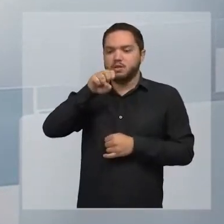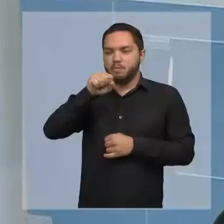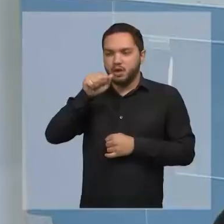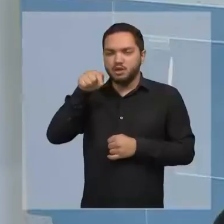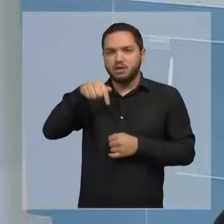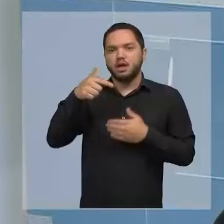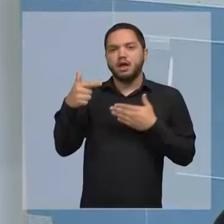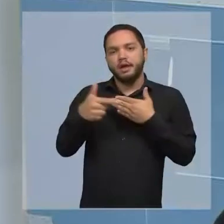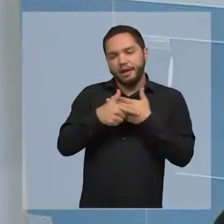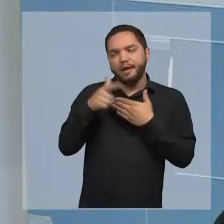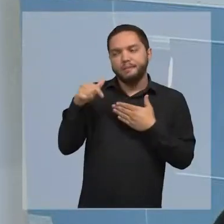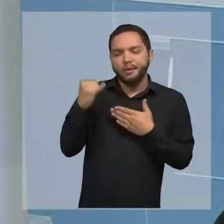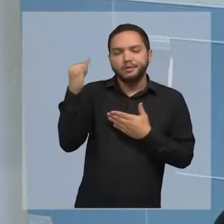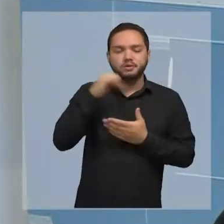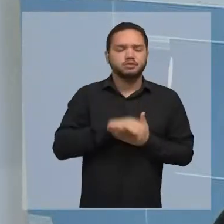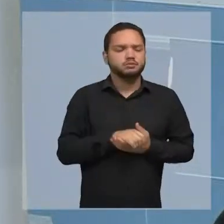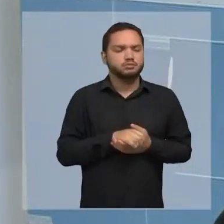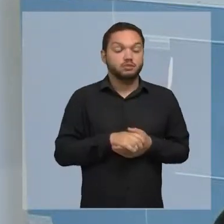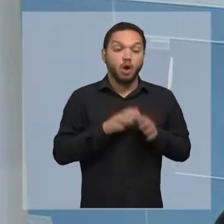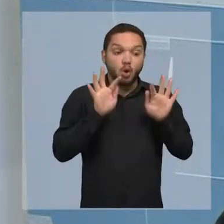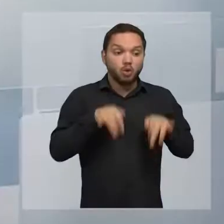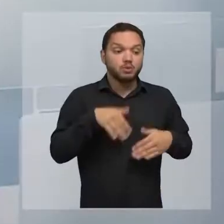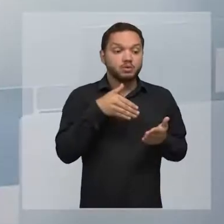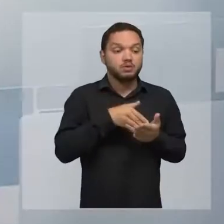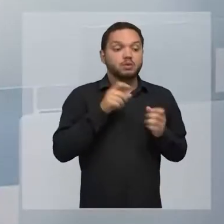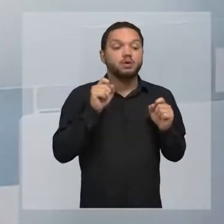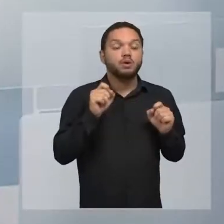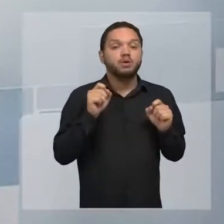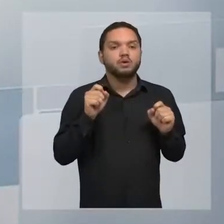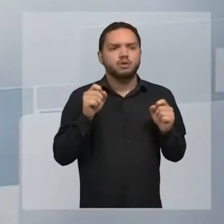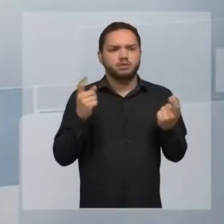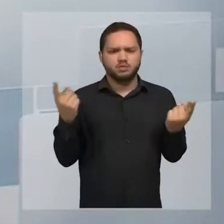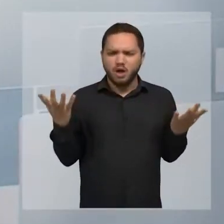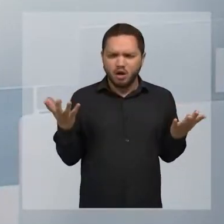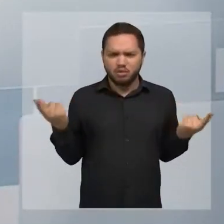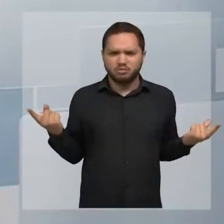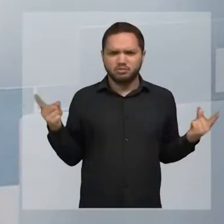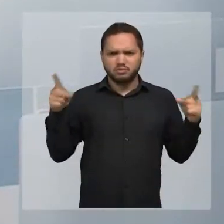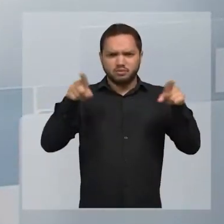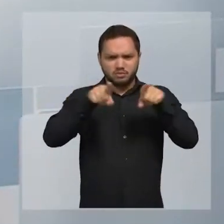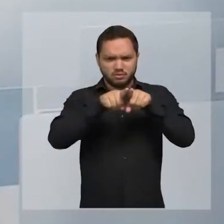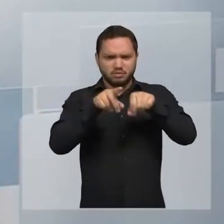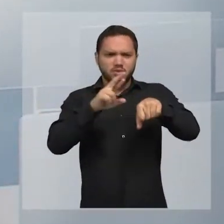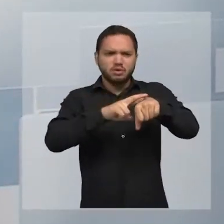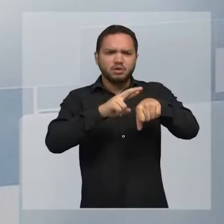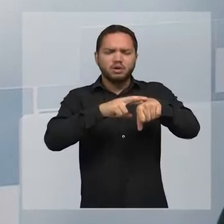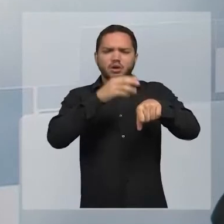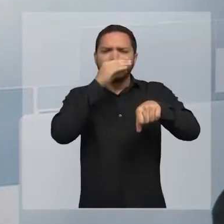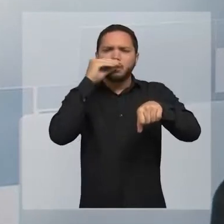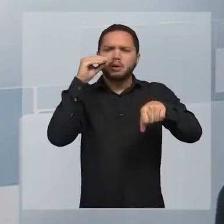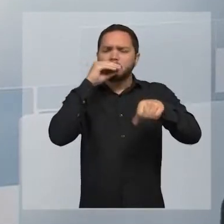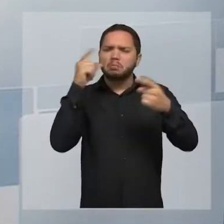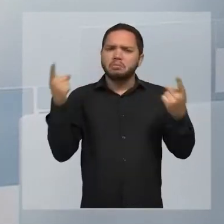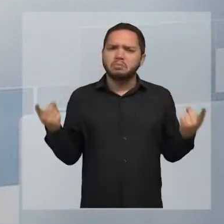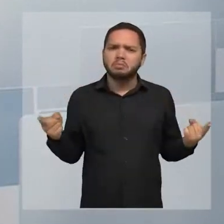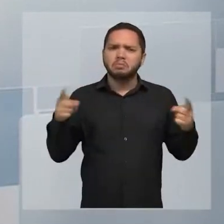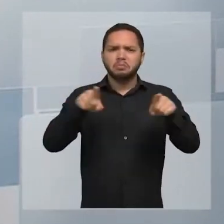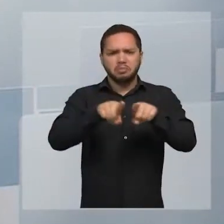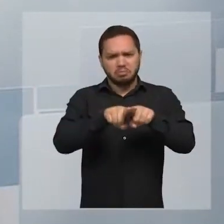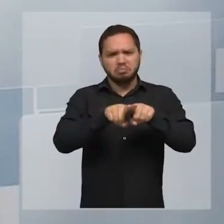jornalismo. Importante. Agora, para finalizar, Paulo, é impressionante a parceria Roberto Cláudio e Antônio Henrique,